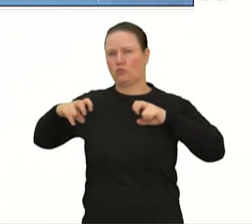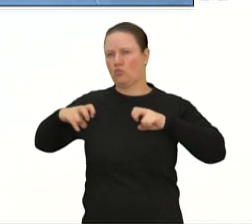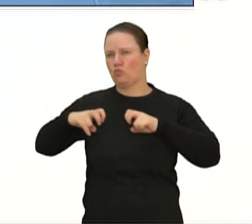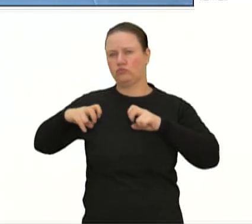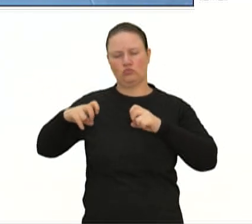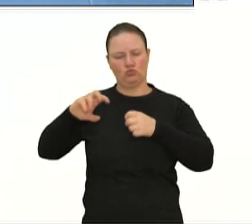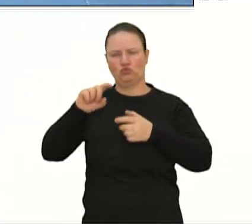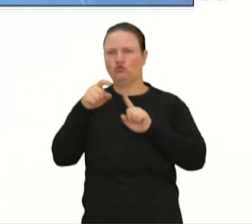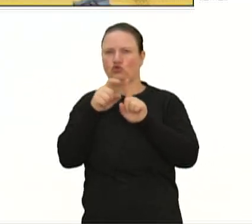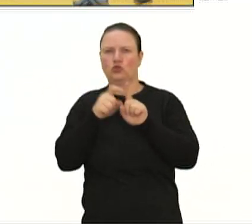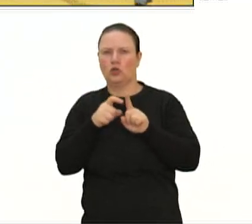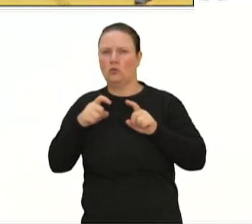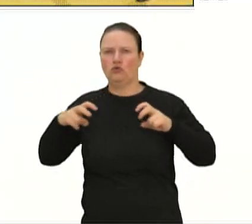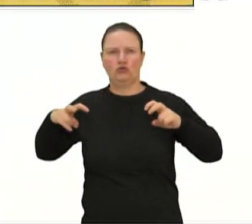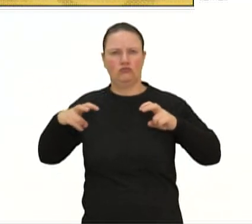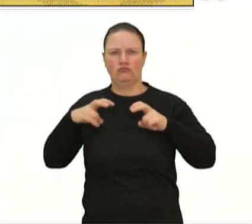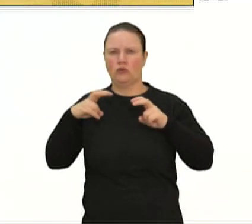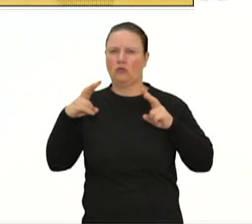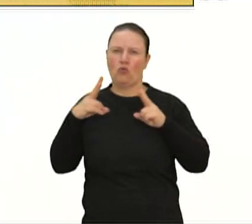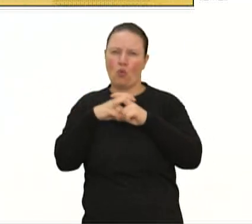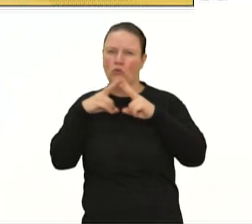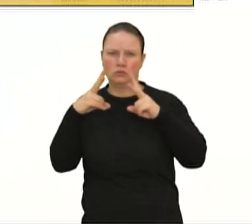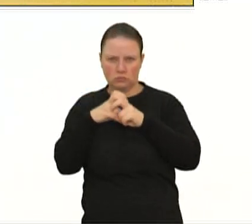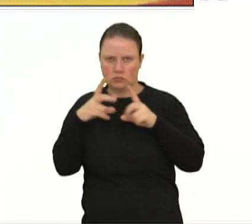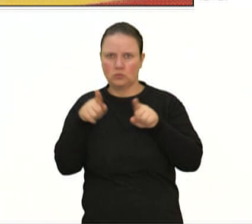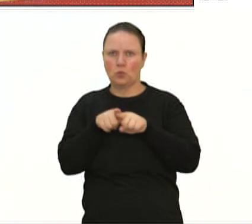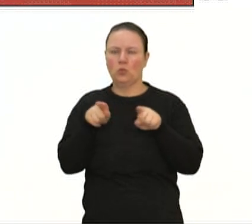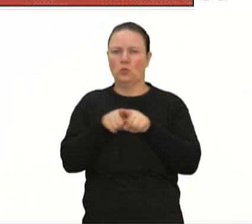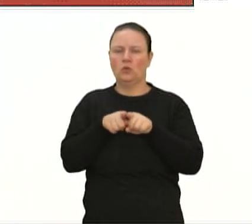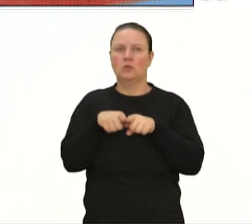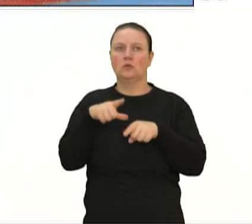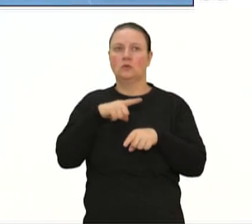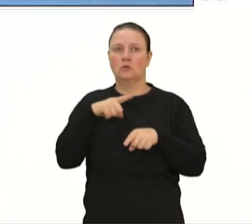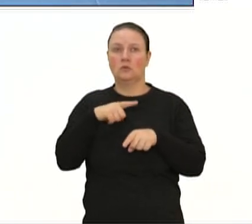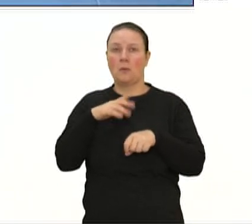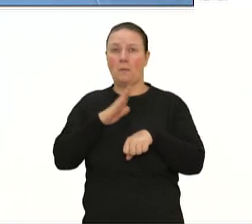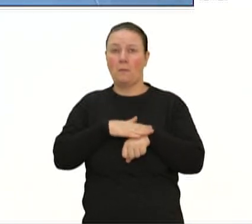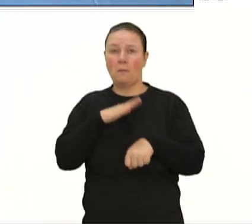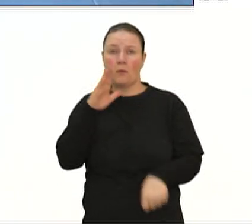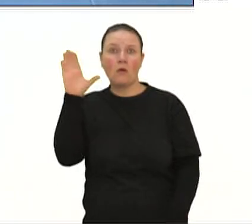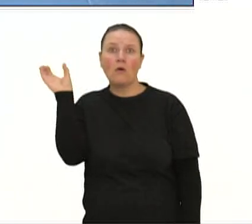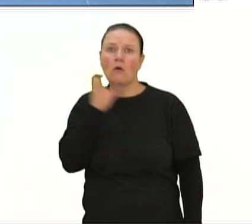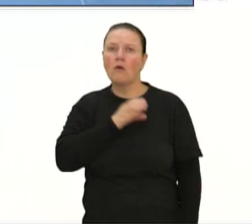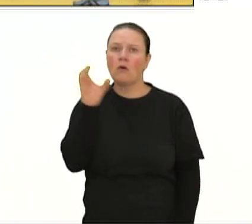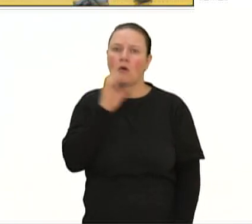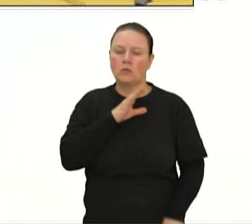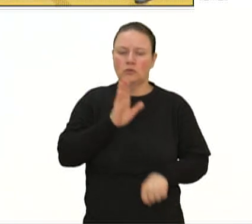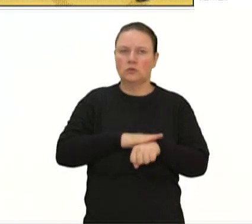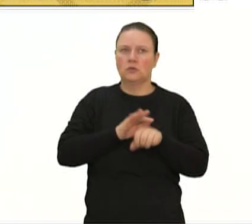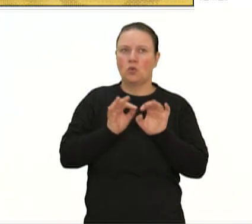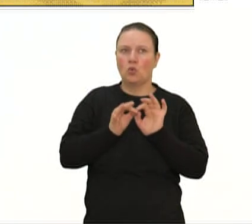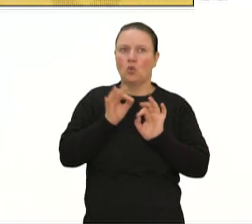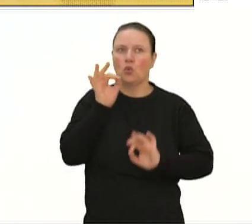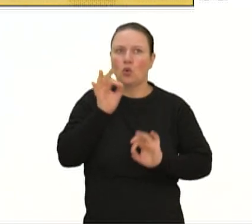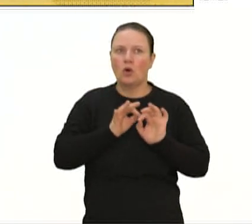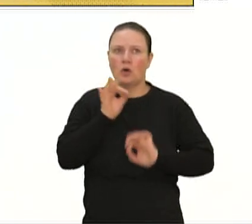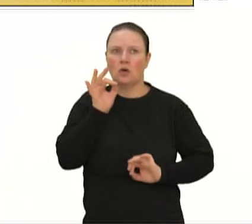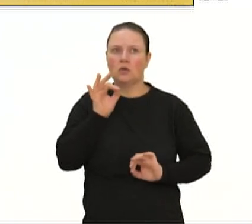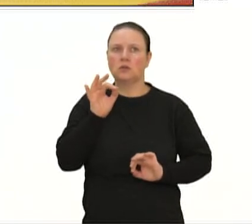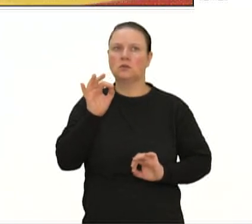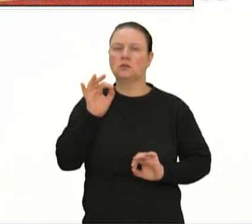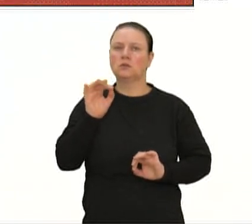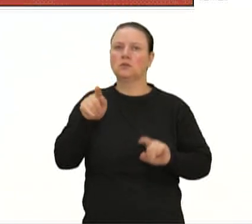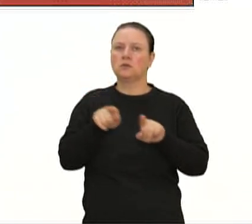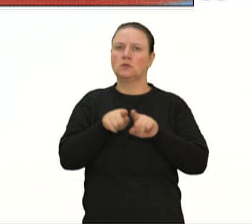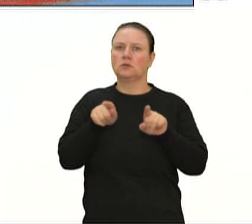um salto. Para desenvolver esse salto em alta velocidade num curto espaço de tempo, ele desenvolve potência muscular de